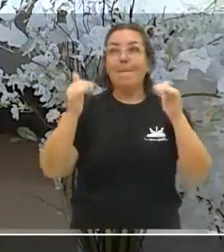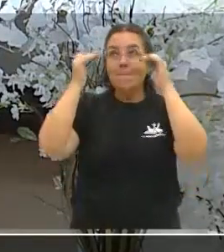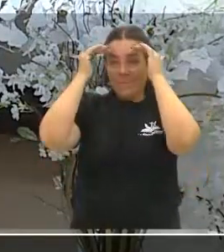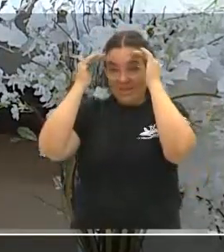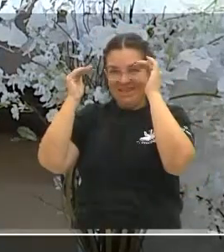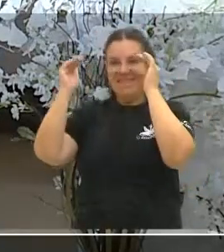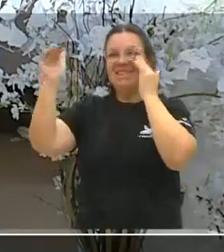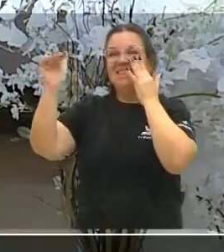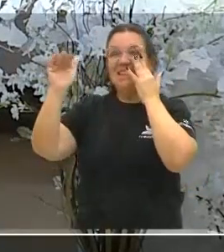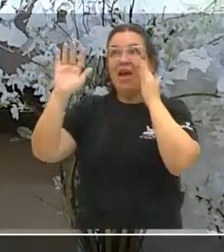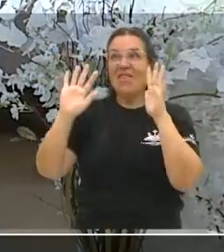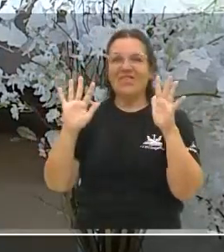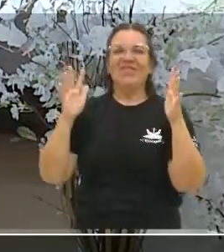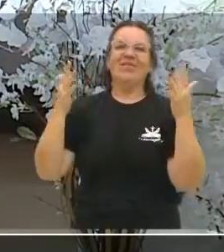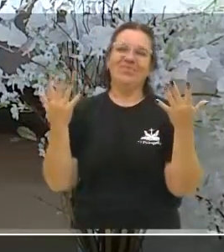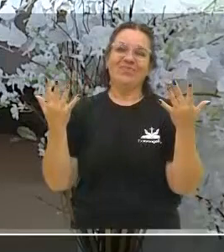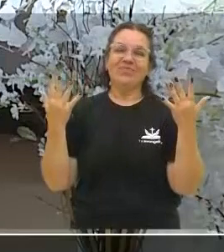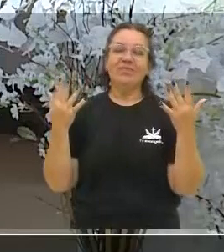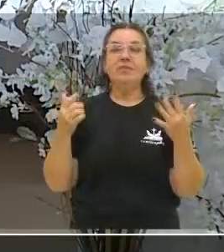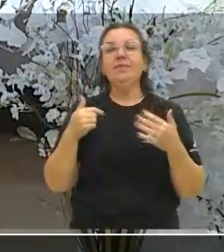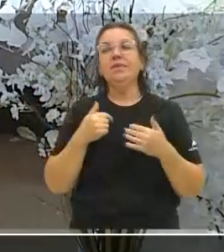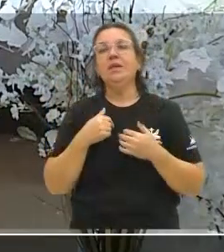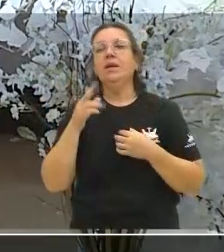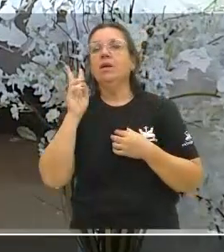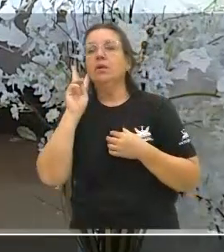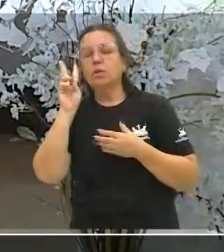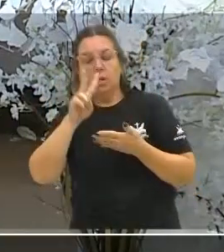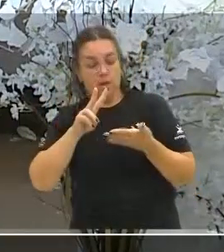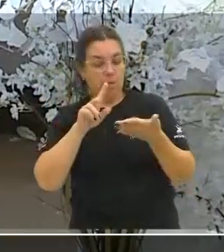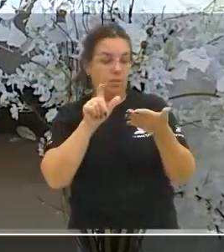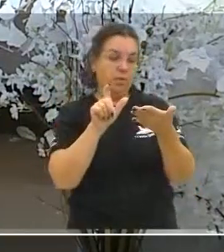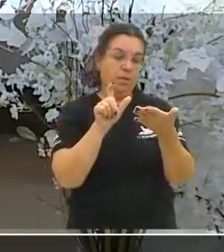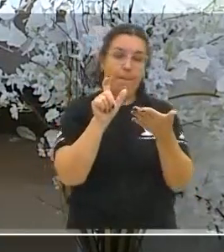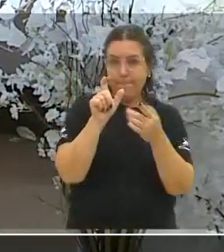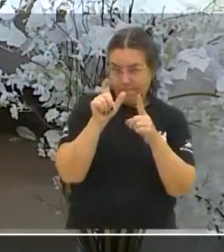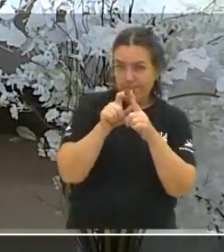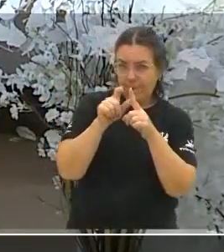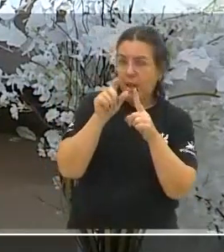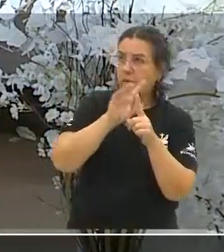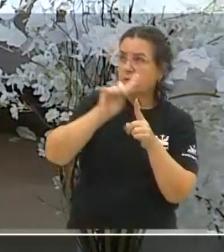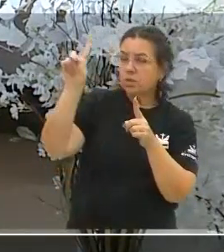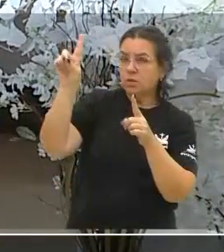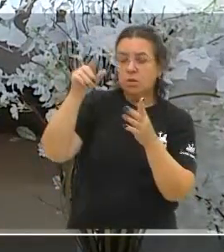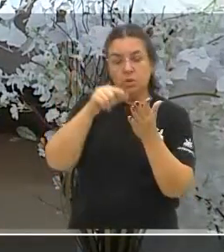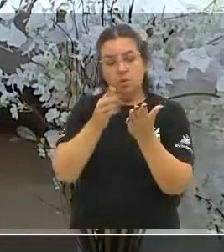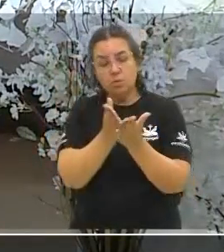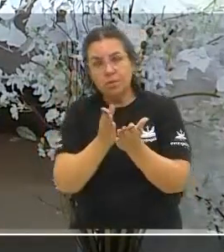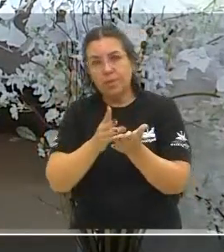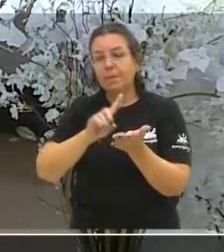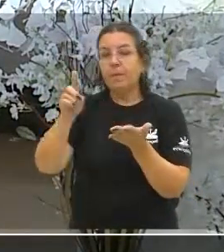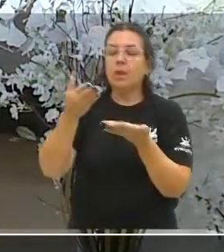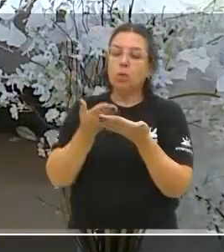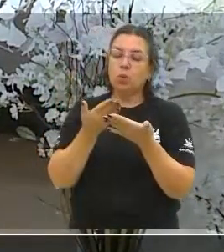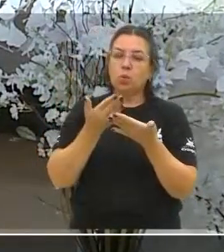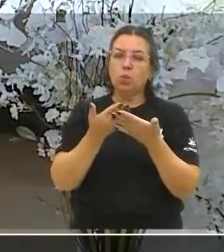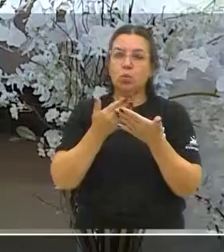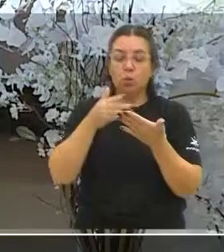mês festivo, é um voltar-se à palavra de Deus e neste estudo da